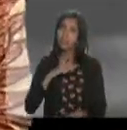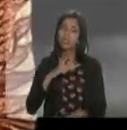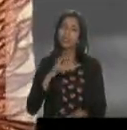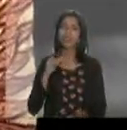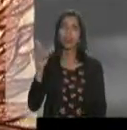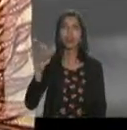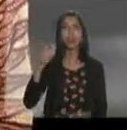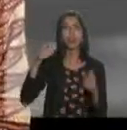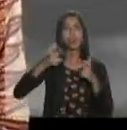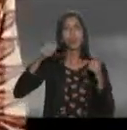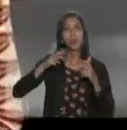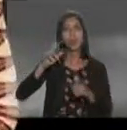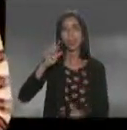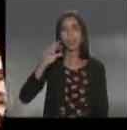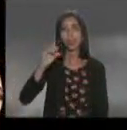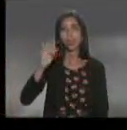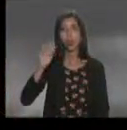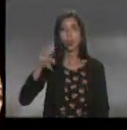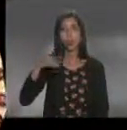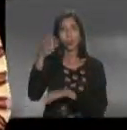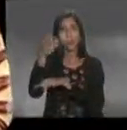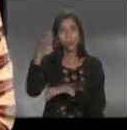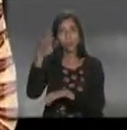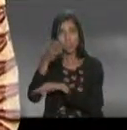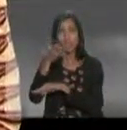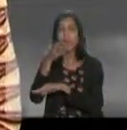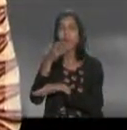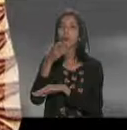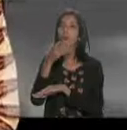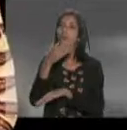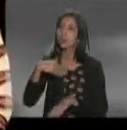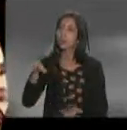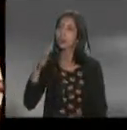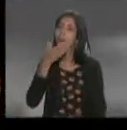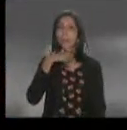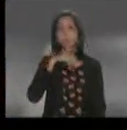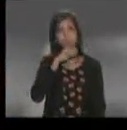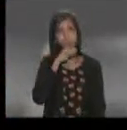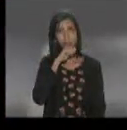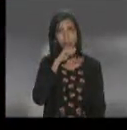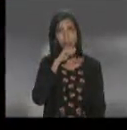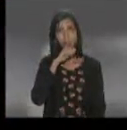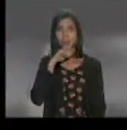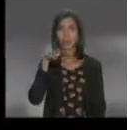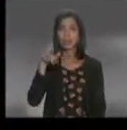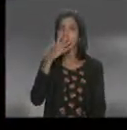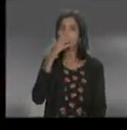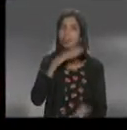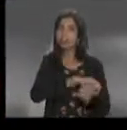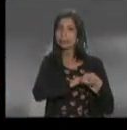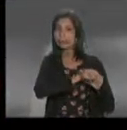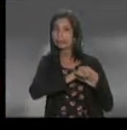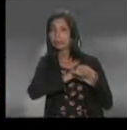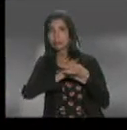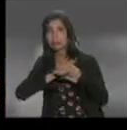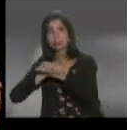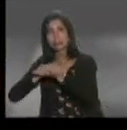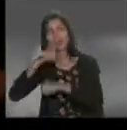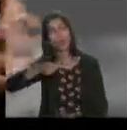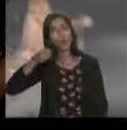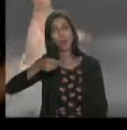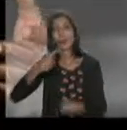Rio Otton Palace que levaram meu pai. E ele saiu carregado, né?